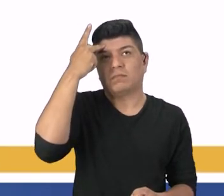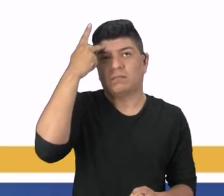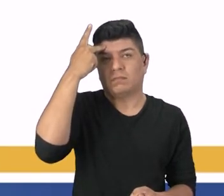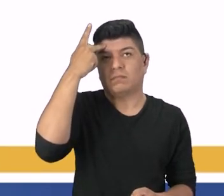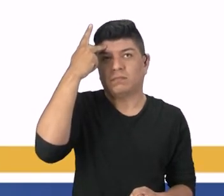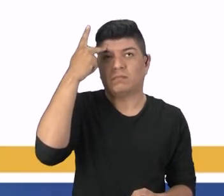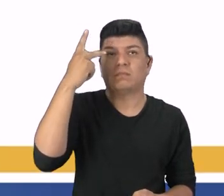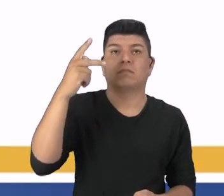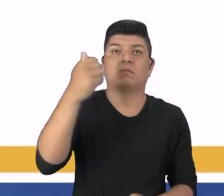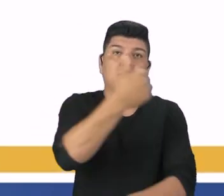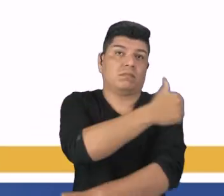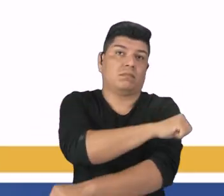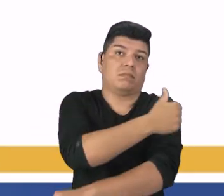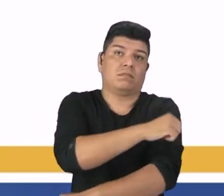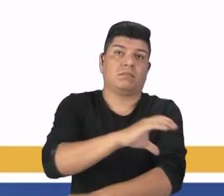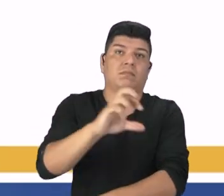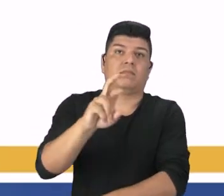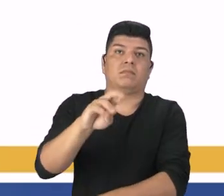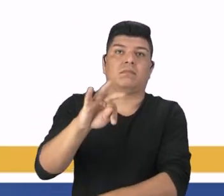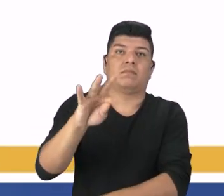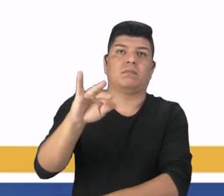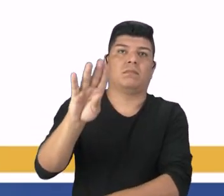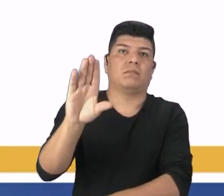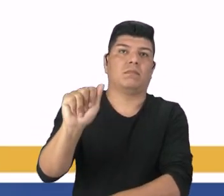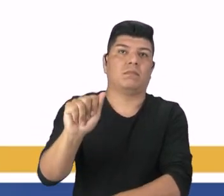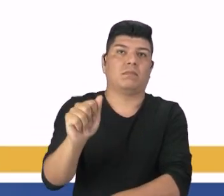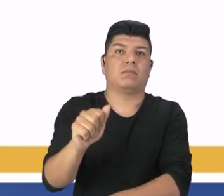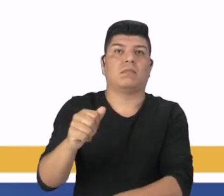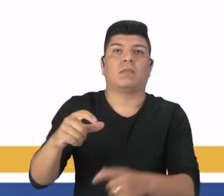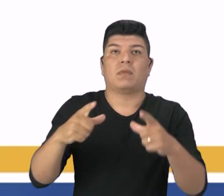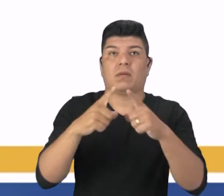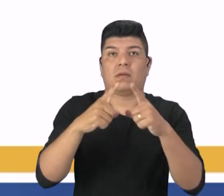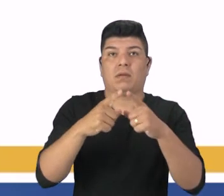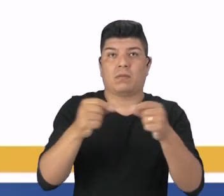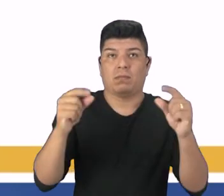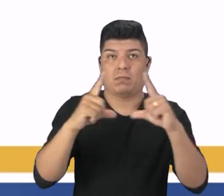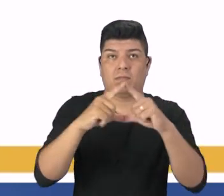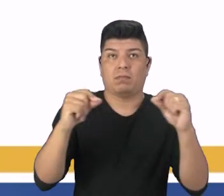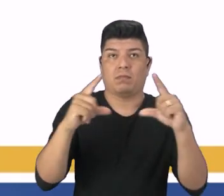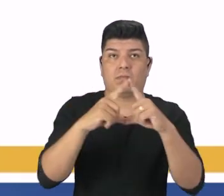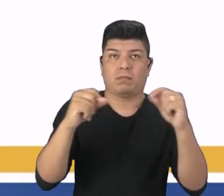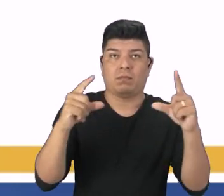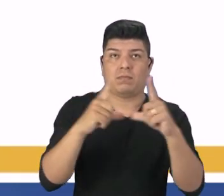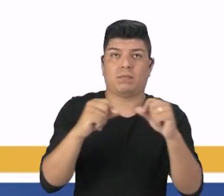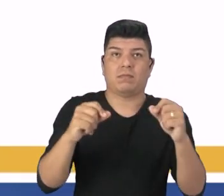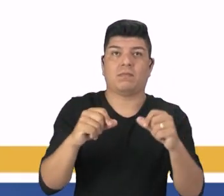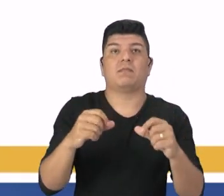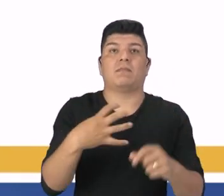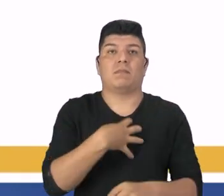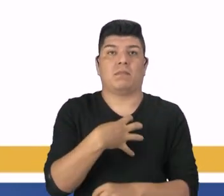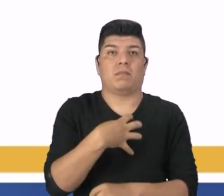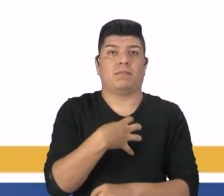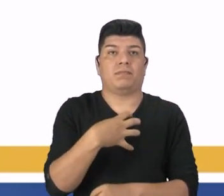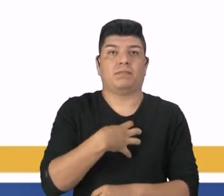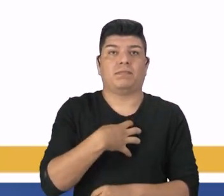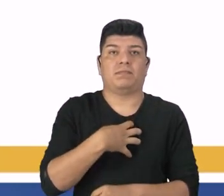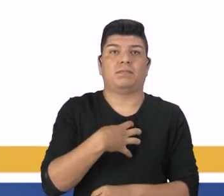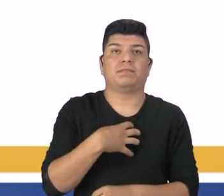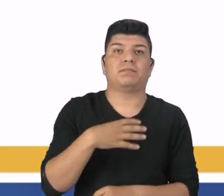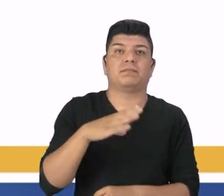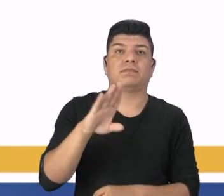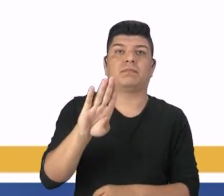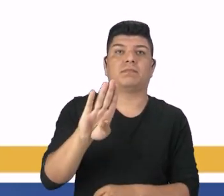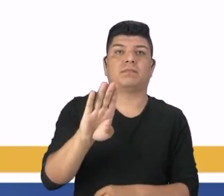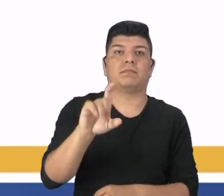posição 116, Rio de Janeiro 126, Curitiba 135, Brasília 138, Salvador 147 e